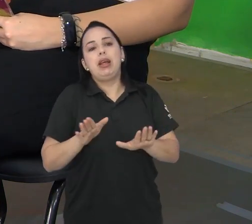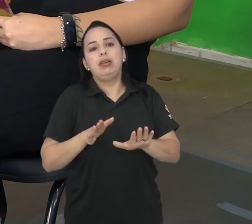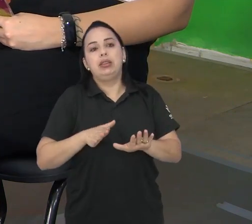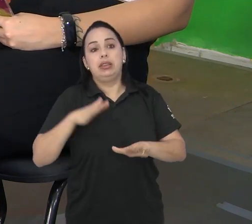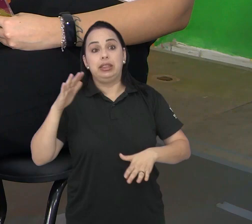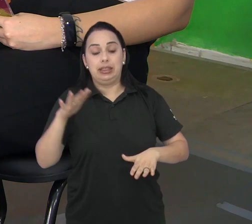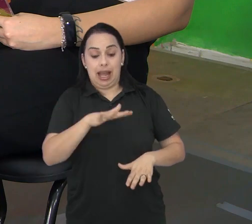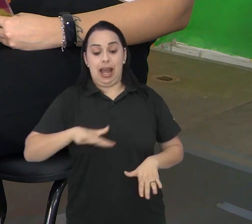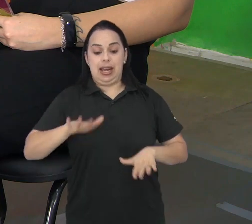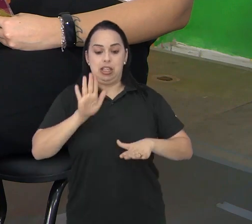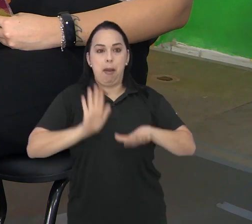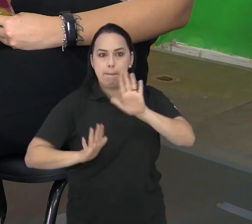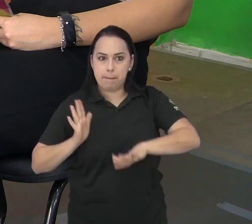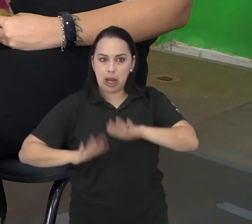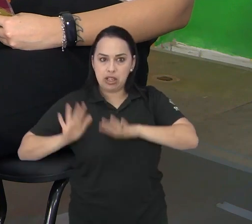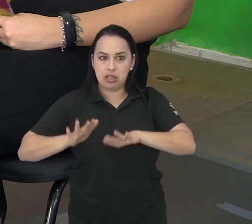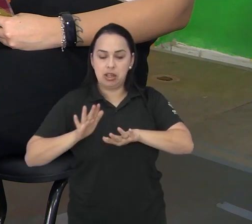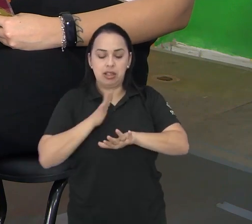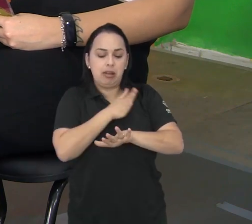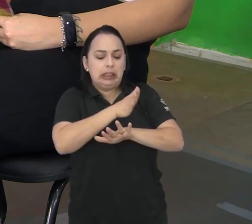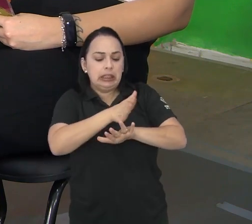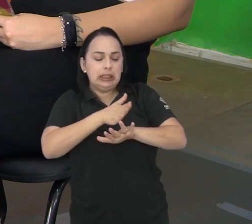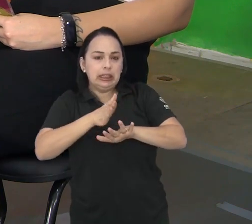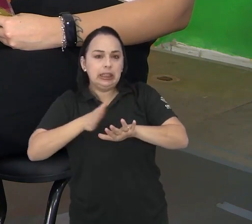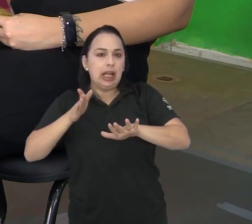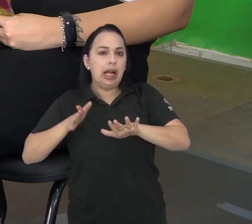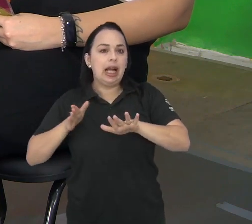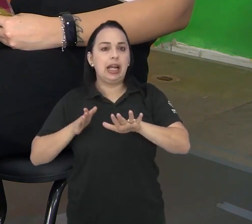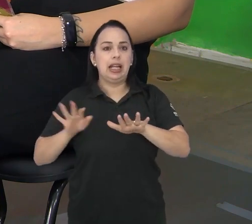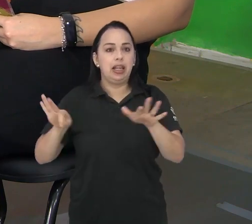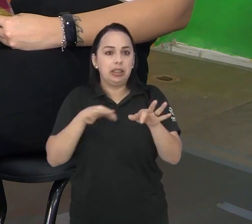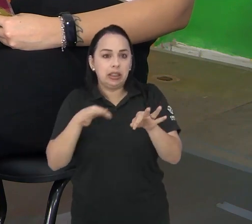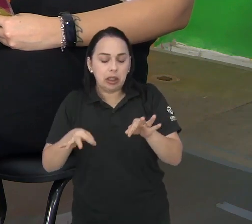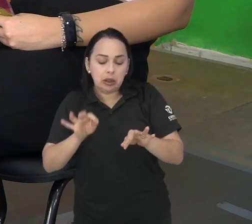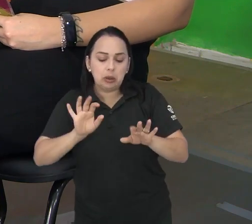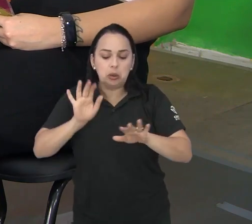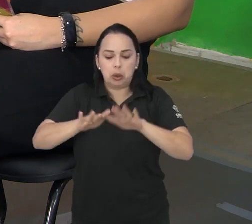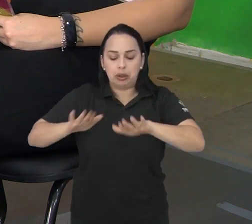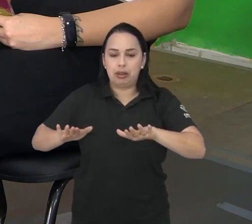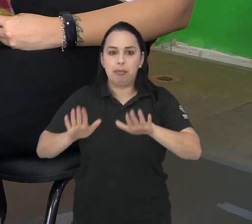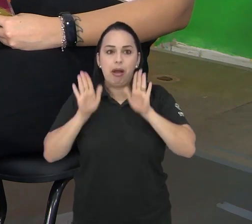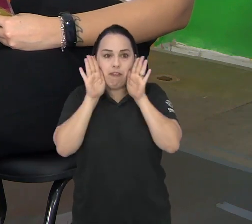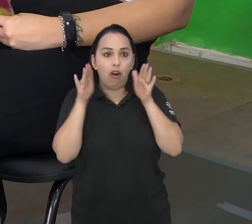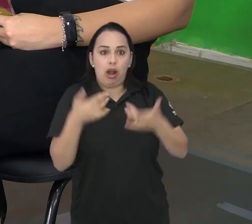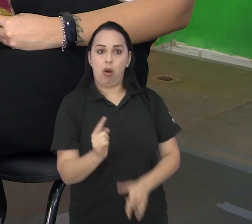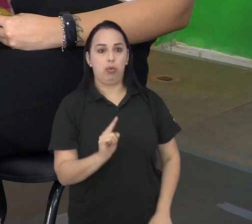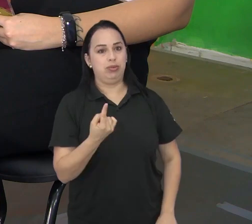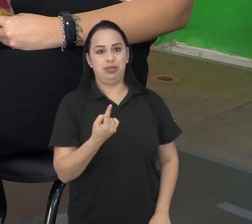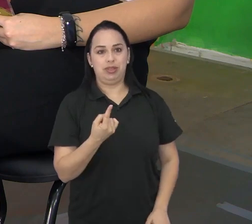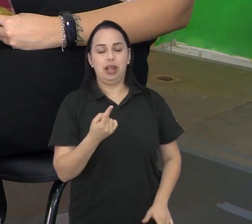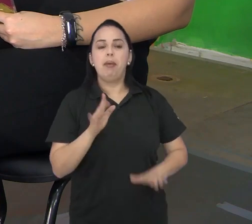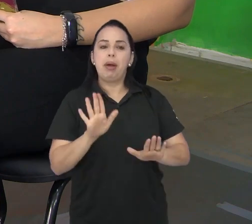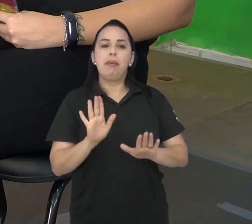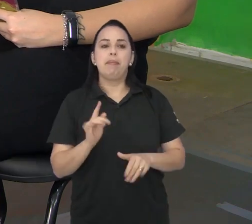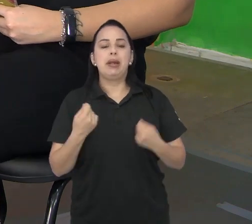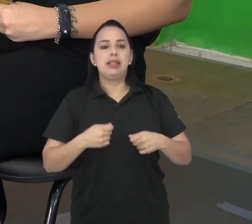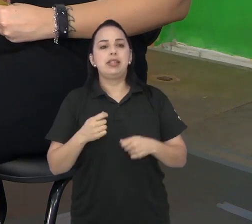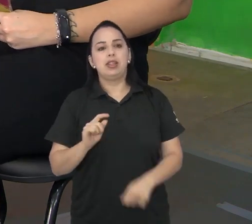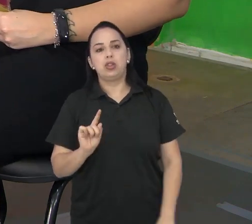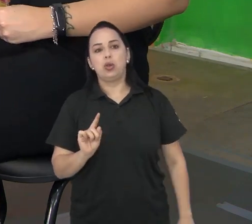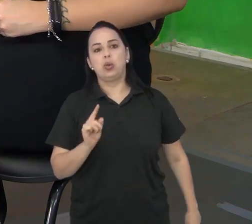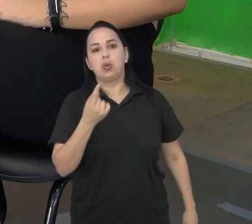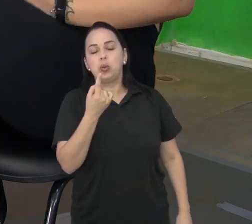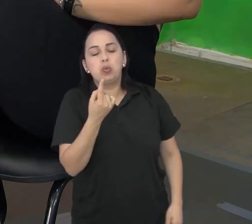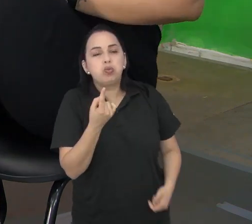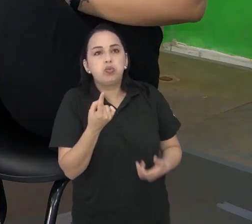muito grande, assim, então você tem vários instrumentos. Dificilmente você consegue ser especialista em todos, mas você precisa ter